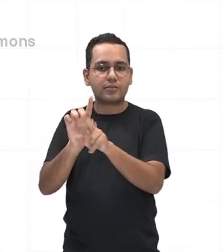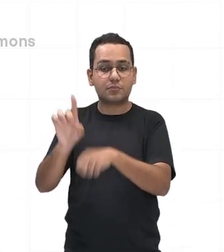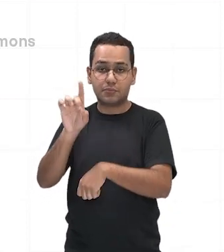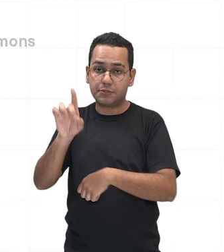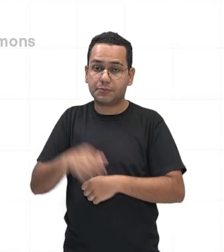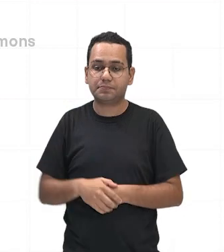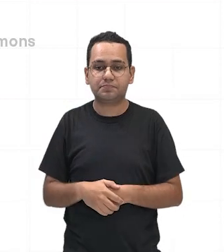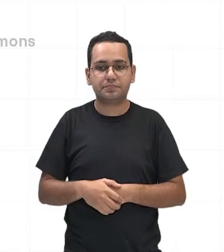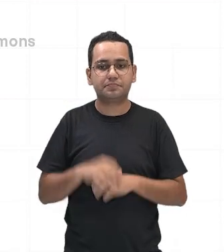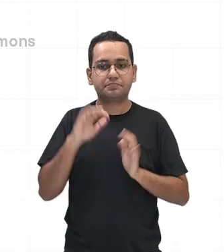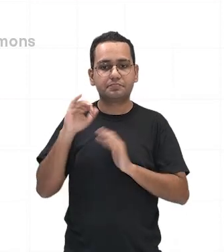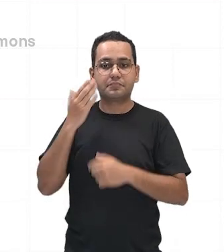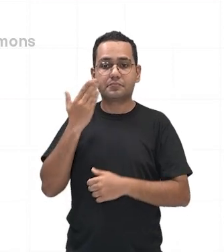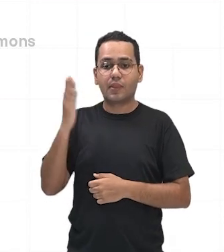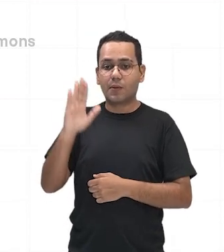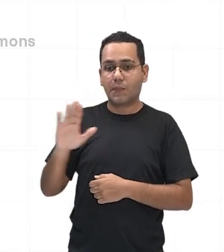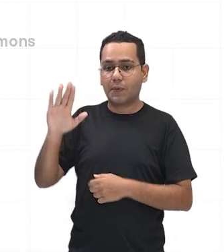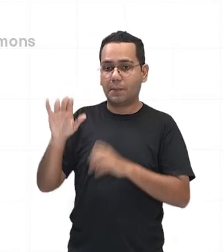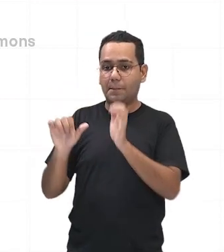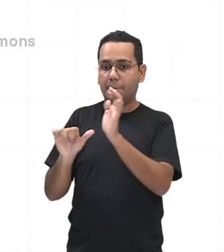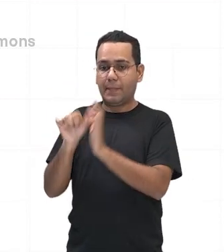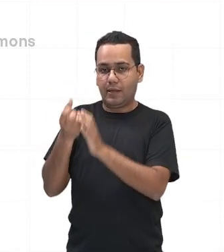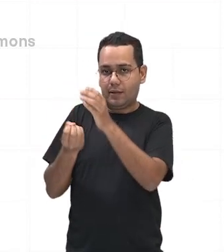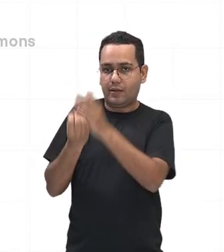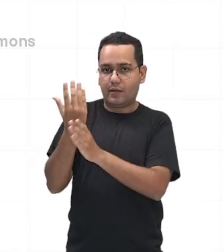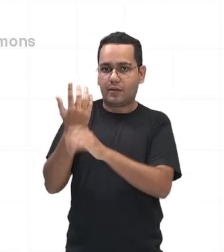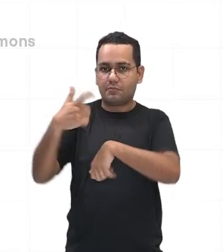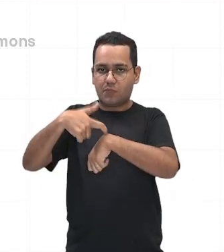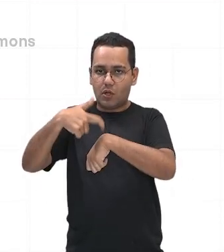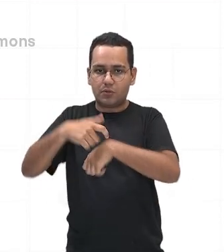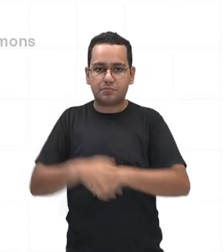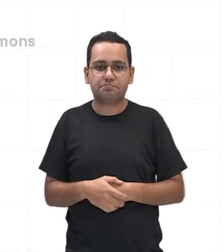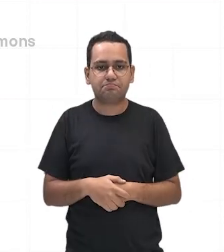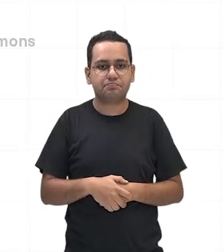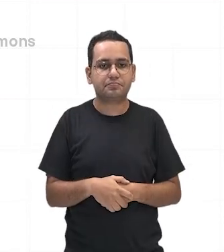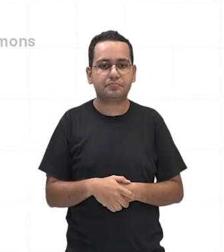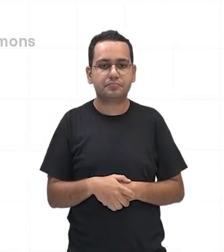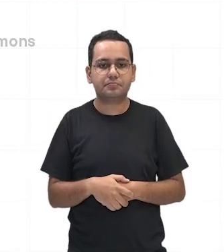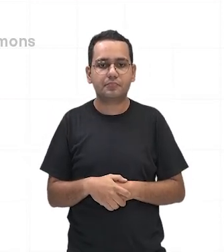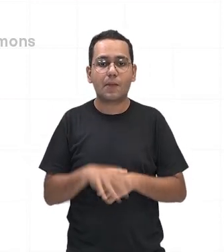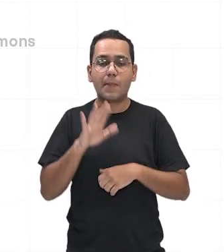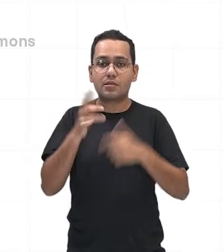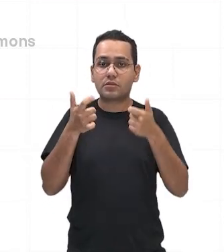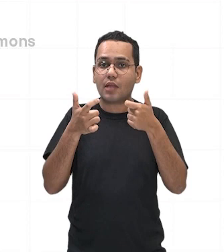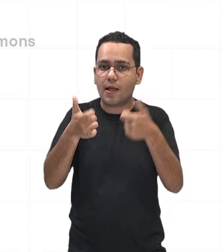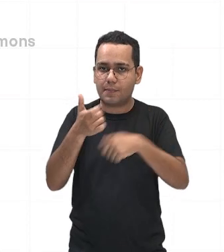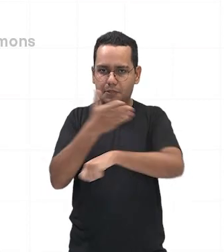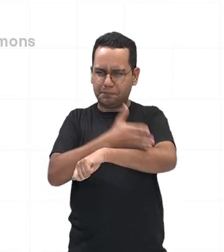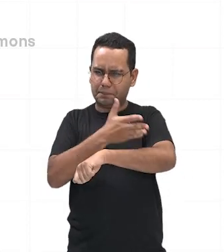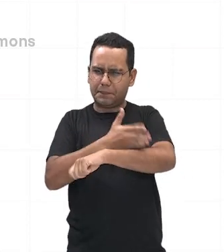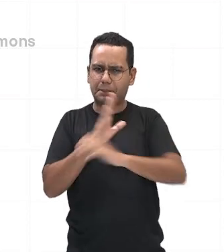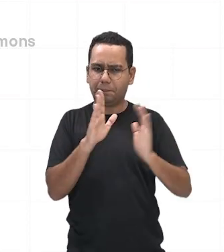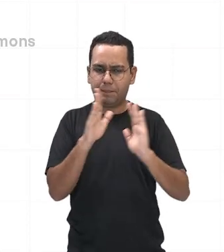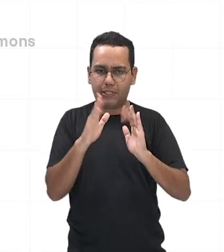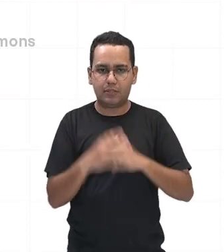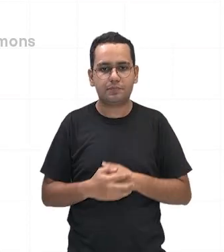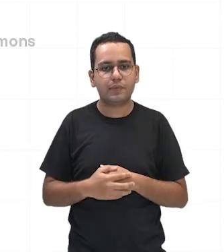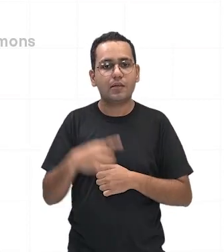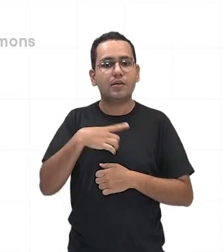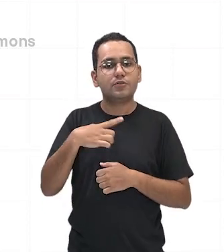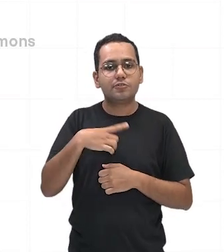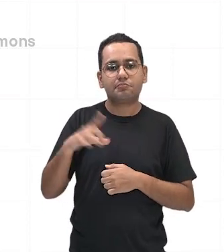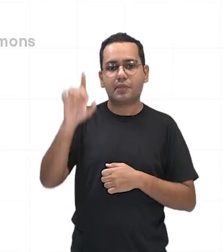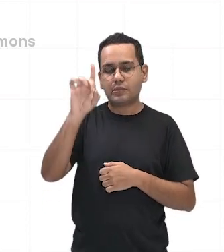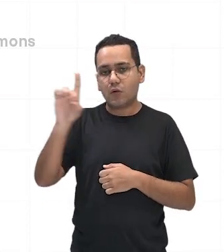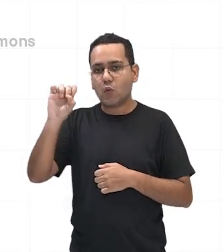do primeiro relógio. Acompanha ali comigo, olha, nas batalhas medievais, Deus ou algum representante seu, seja,